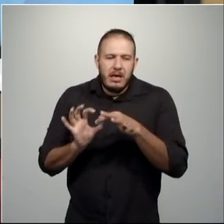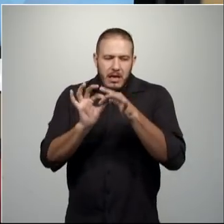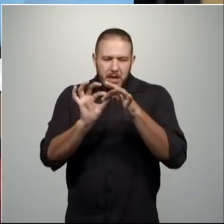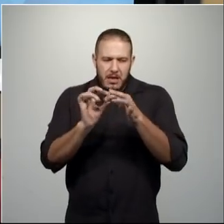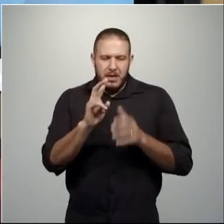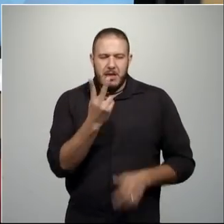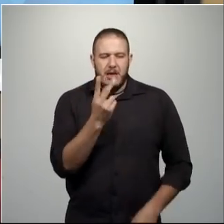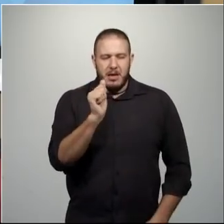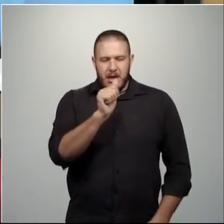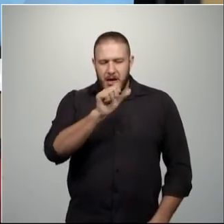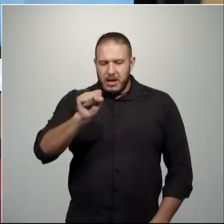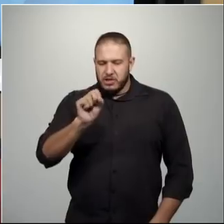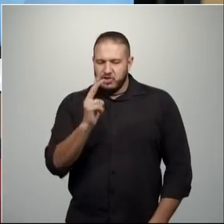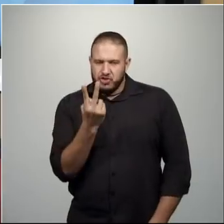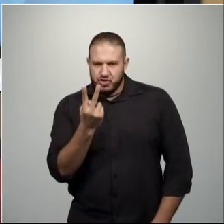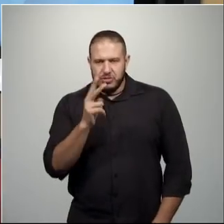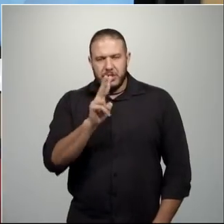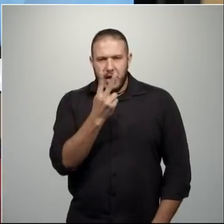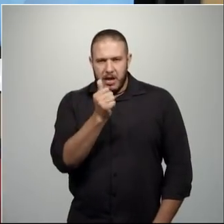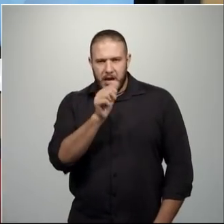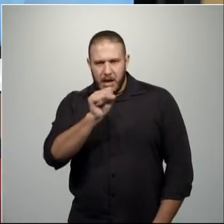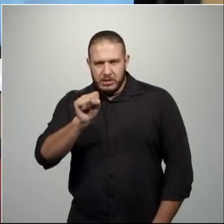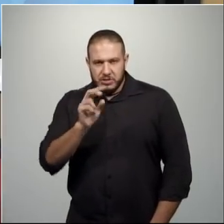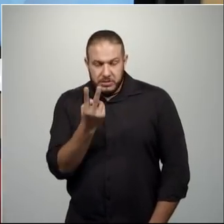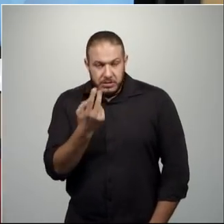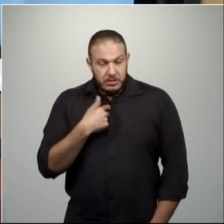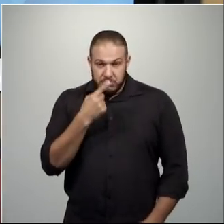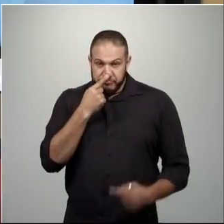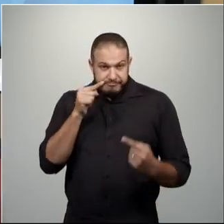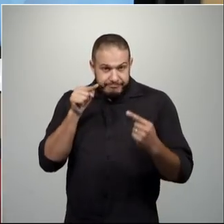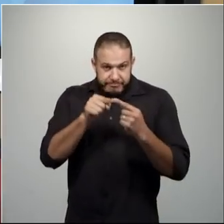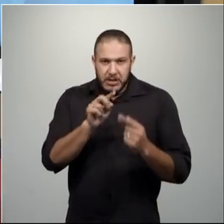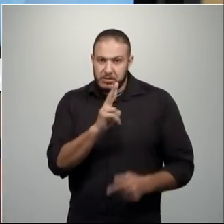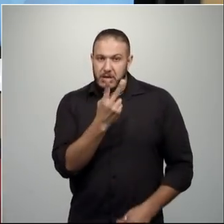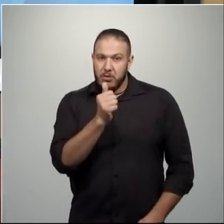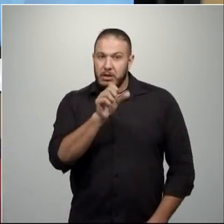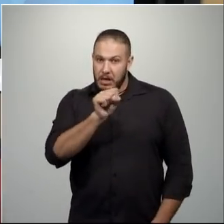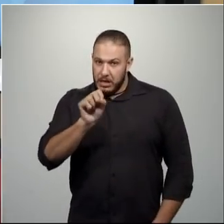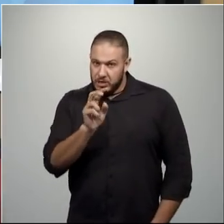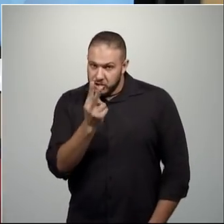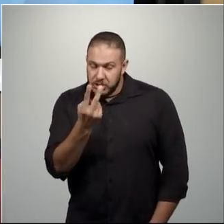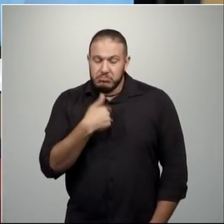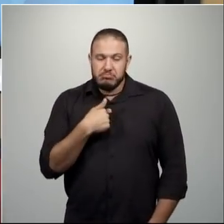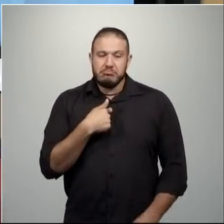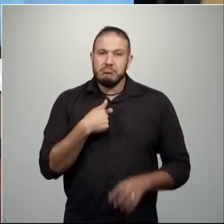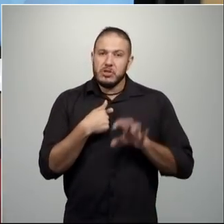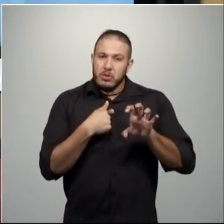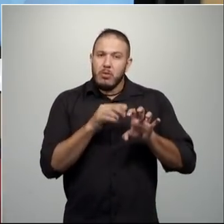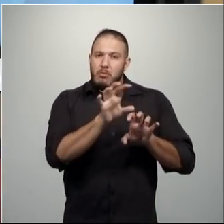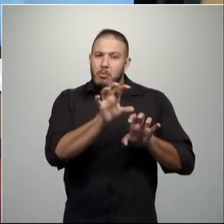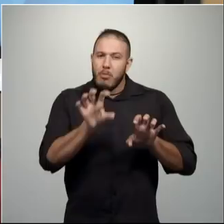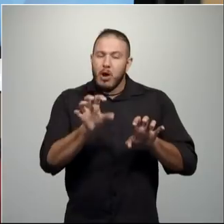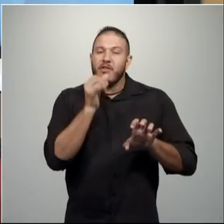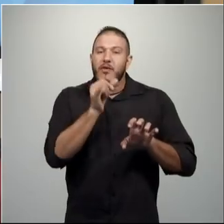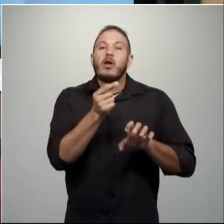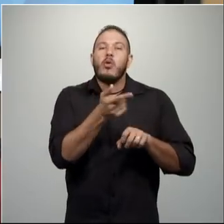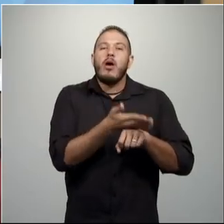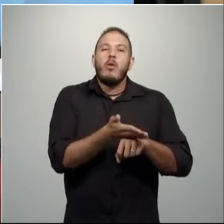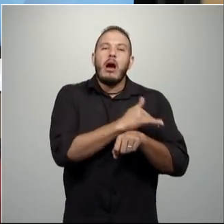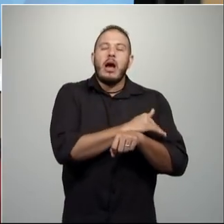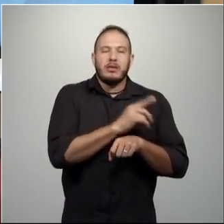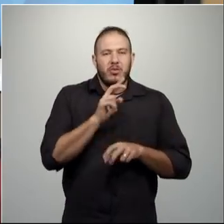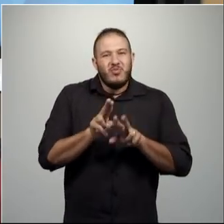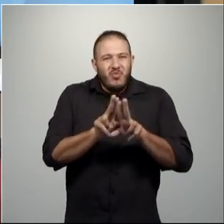o bloco o identificador dele é o seu rech eo bloco disso quem é o seu anterior por isso que a gente chama de